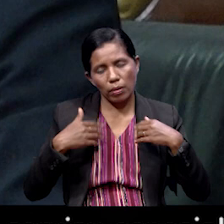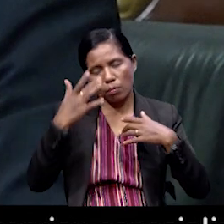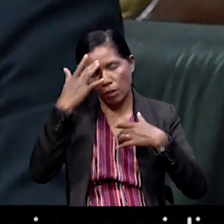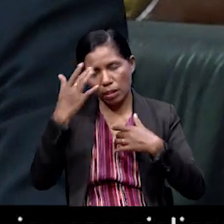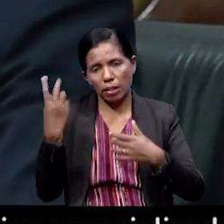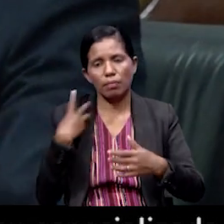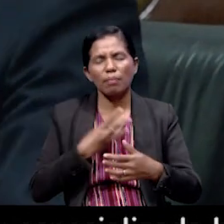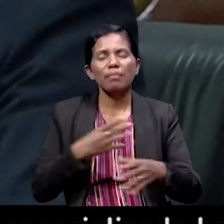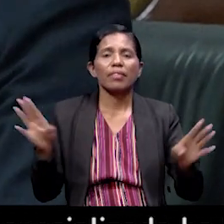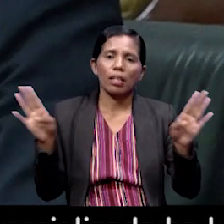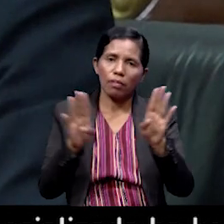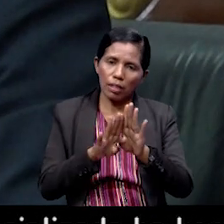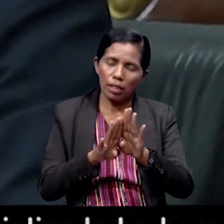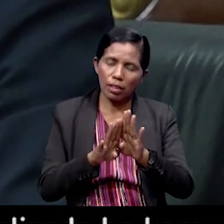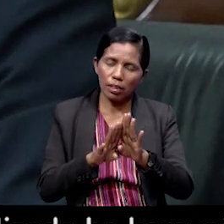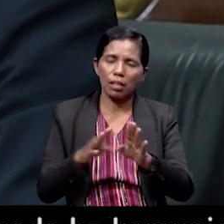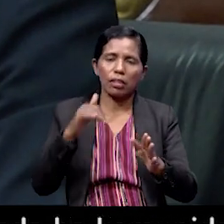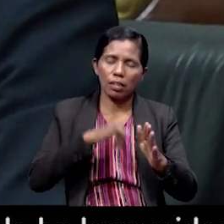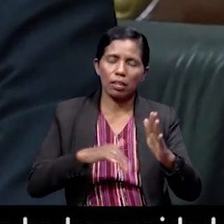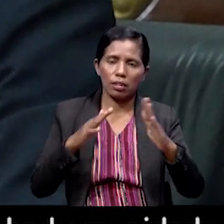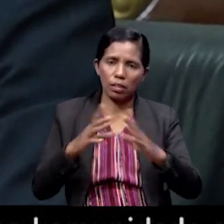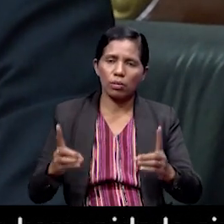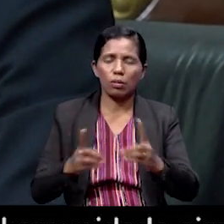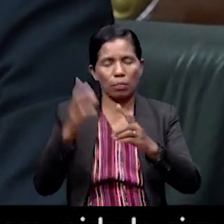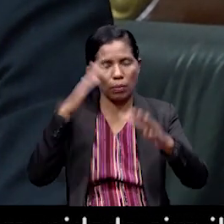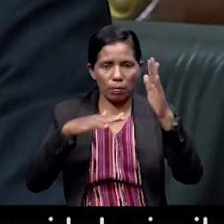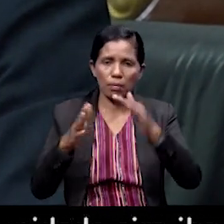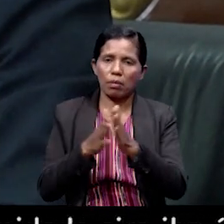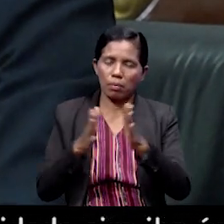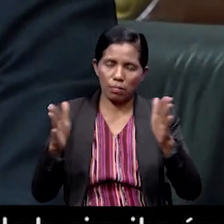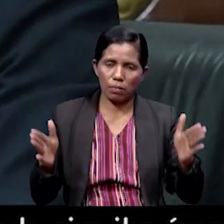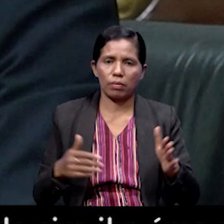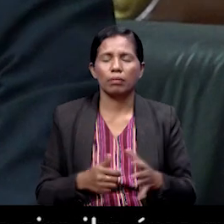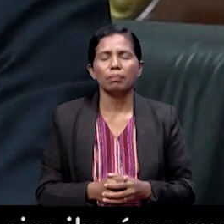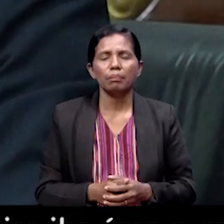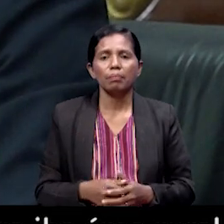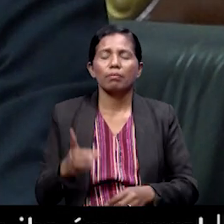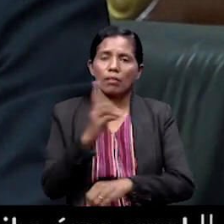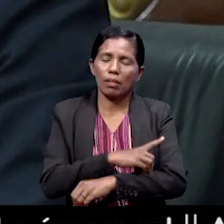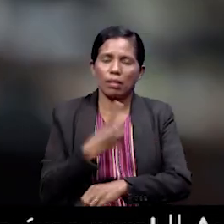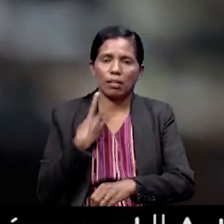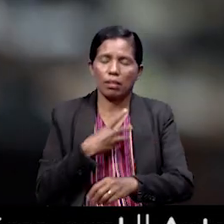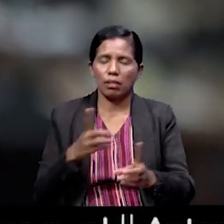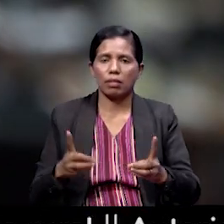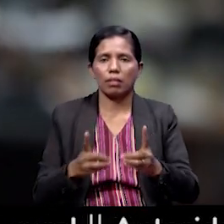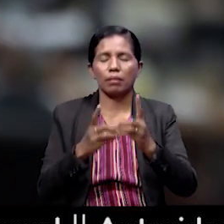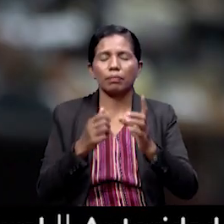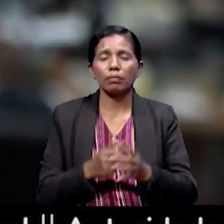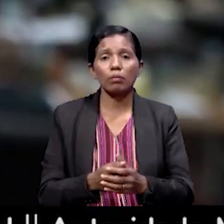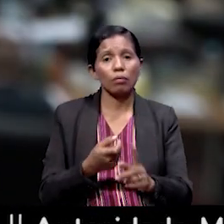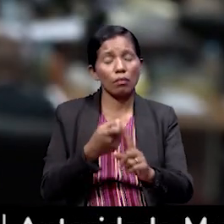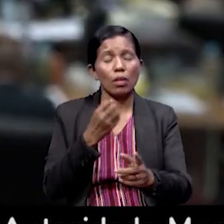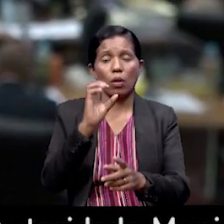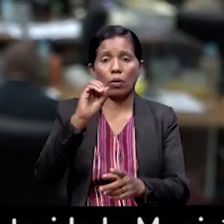fali serka ita suru mal faltang problema idane be maka lor lor ita suru la entau. Husi orsamento